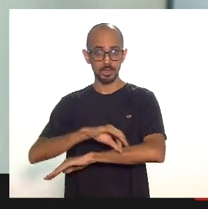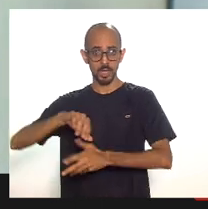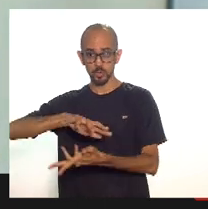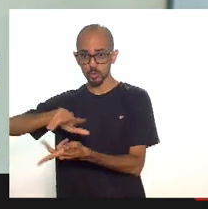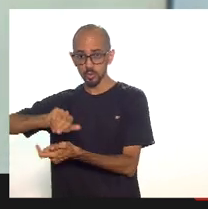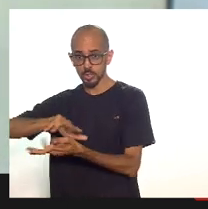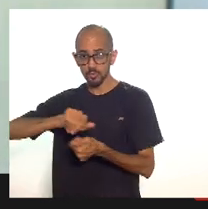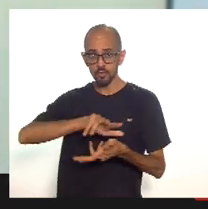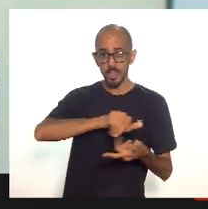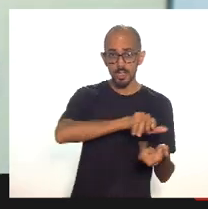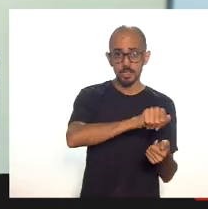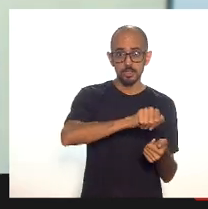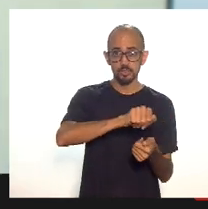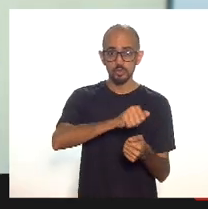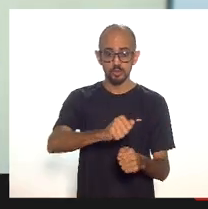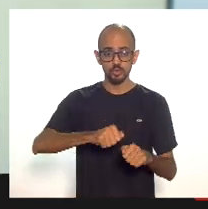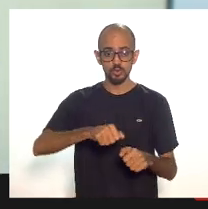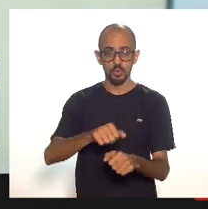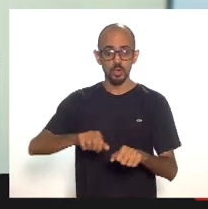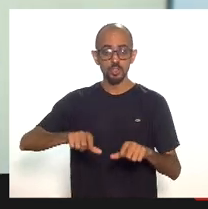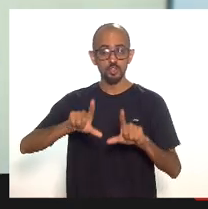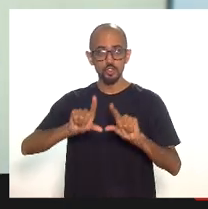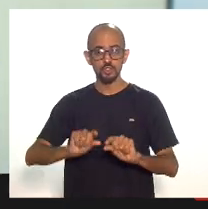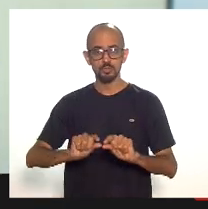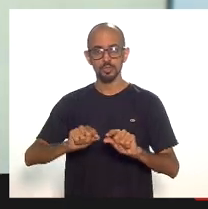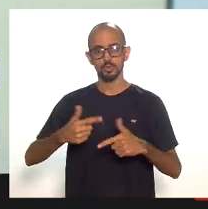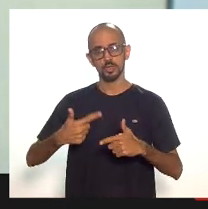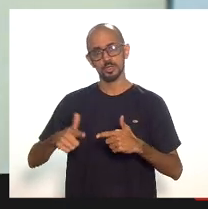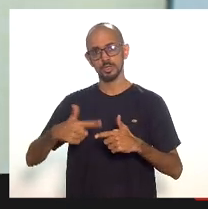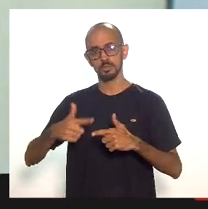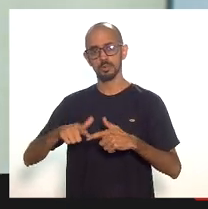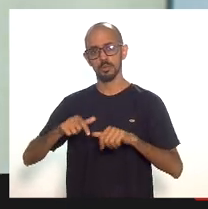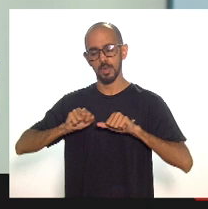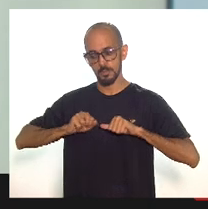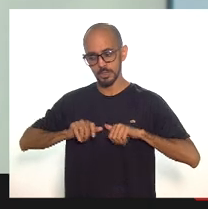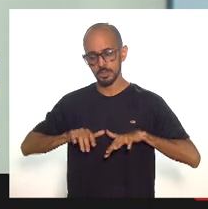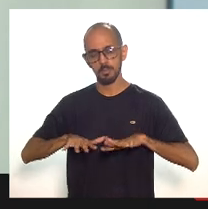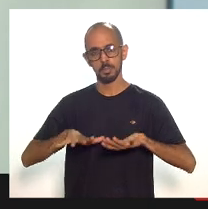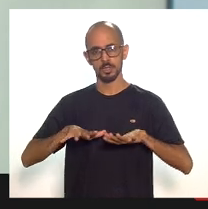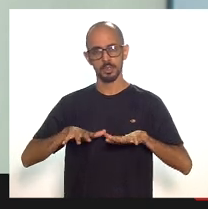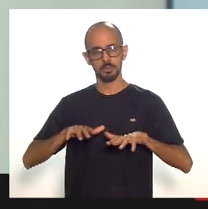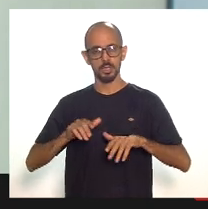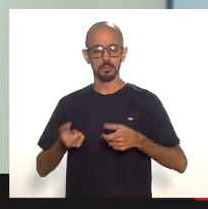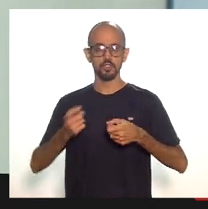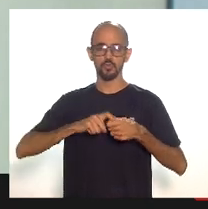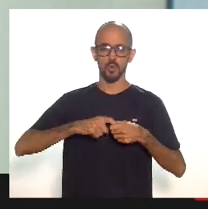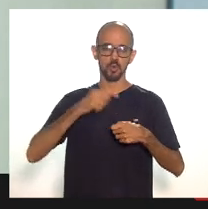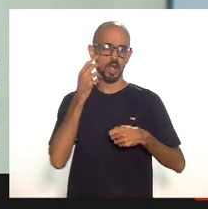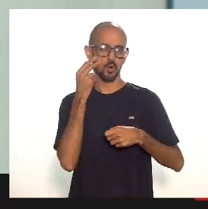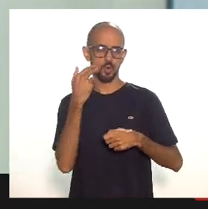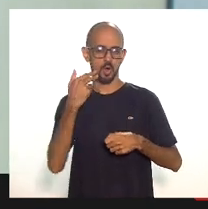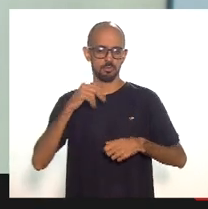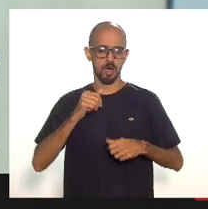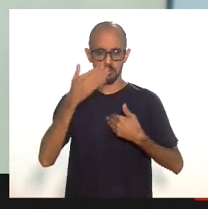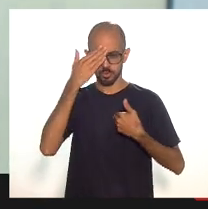se atenue, que nós possamos ter uma vida mais próxima, ao menos, do normal. Muito